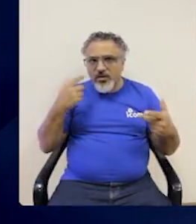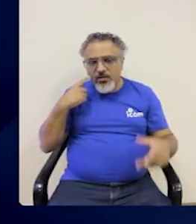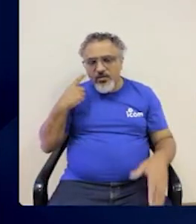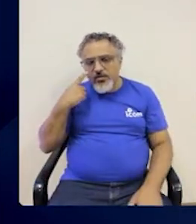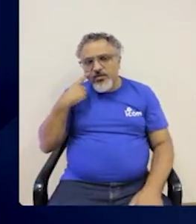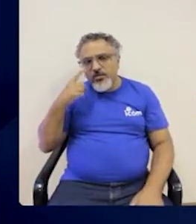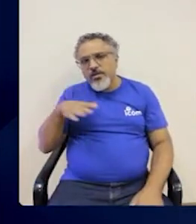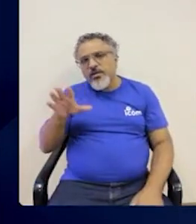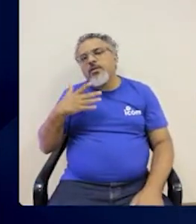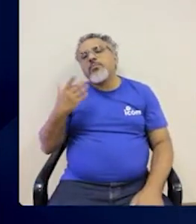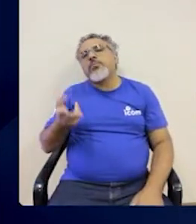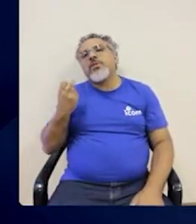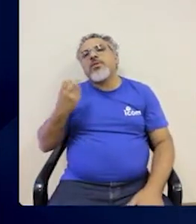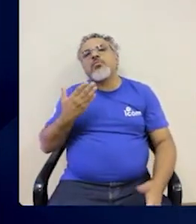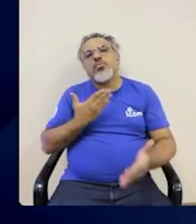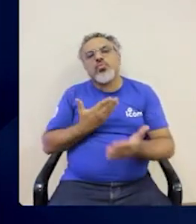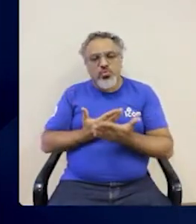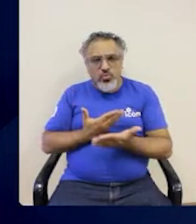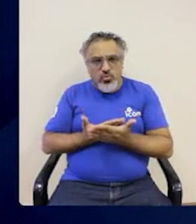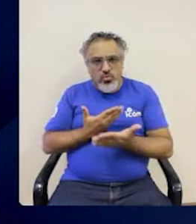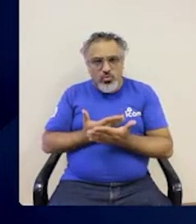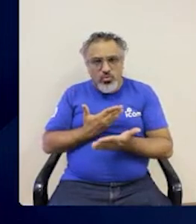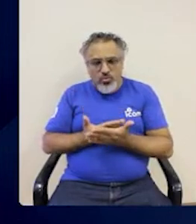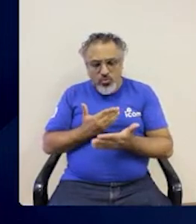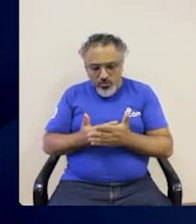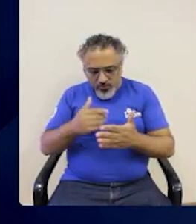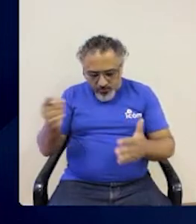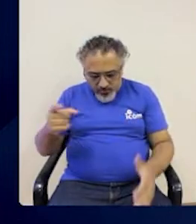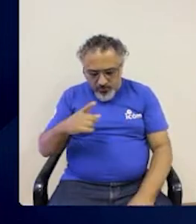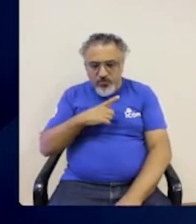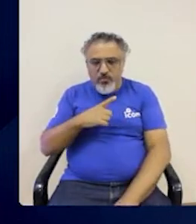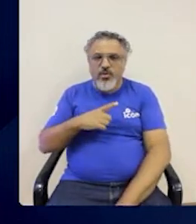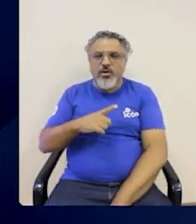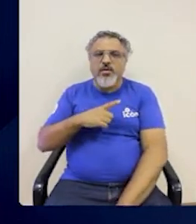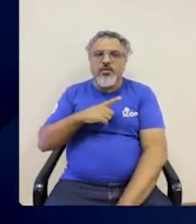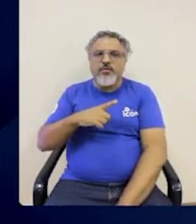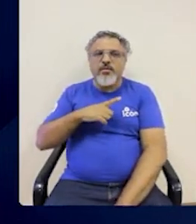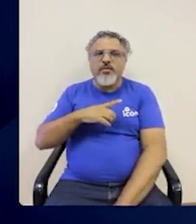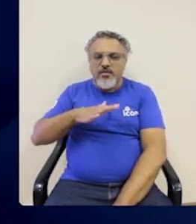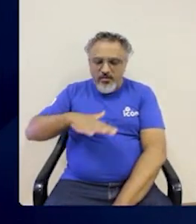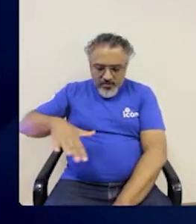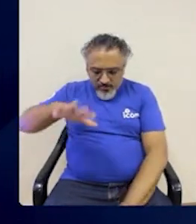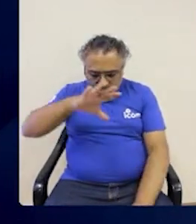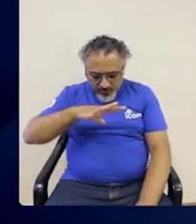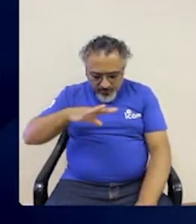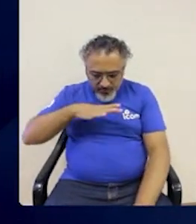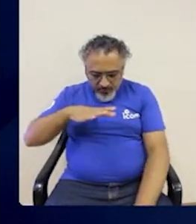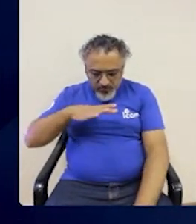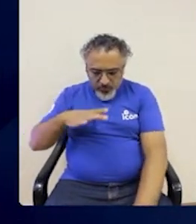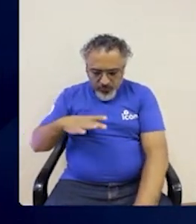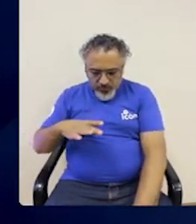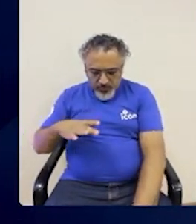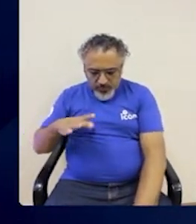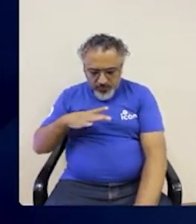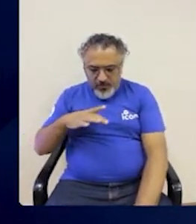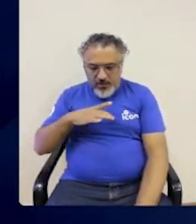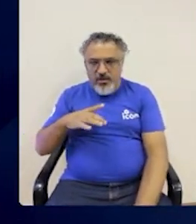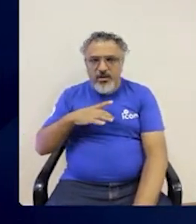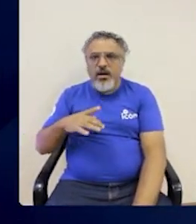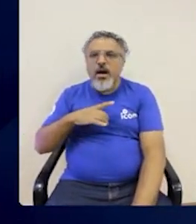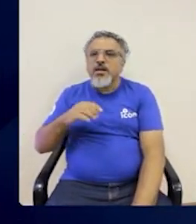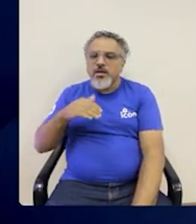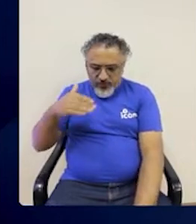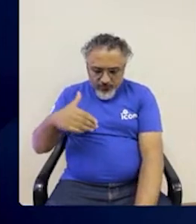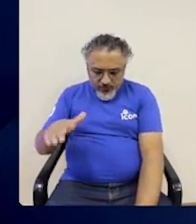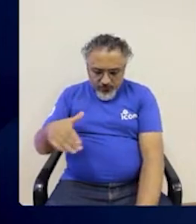um estudo com um determinado grau de evidência, uma revisão sistemática, por exemplo, sobre determinada intervenção, e aquilo